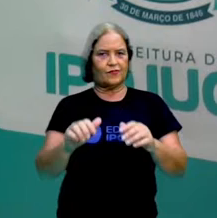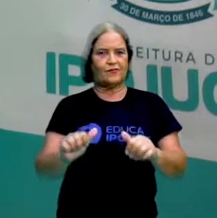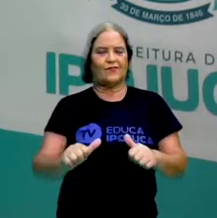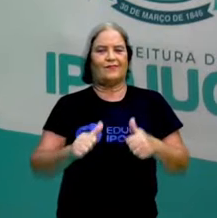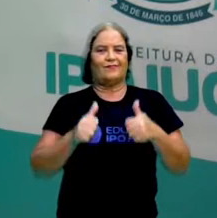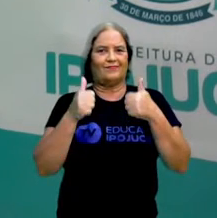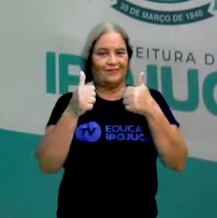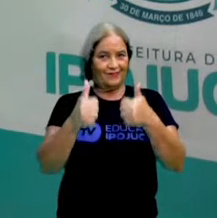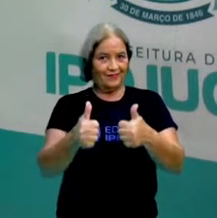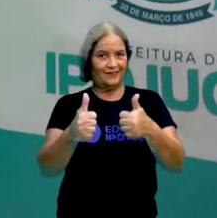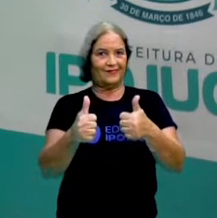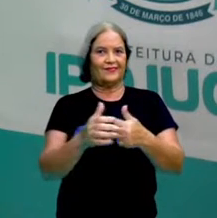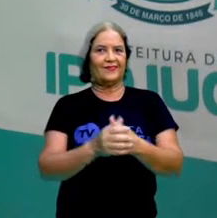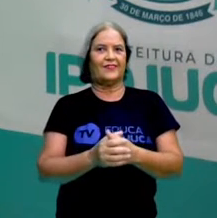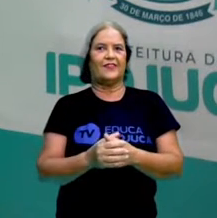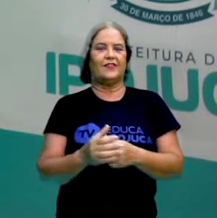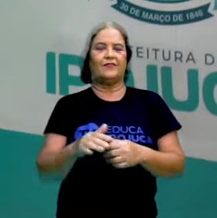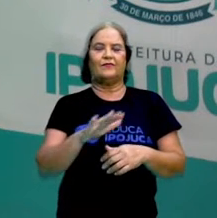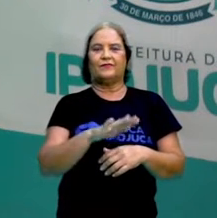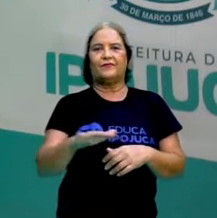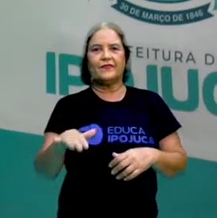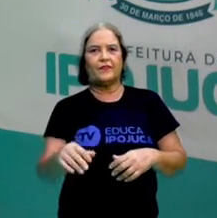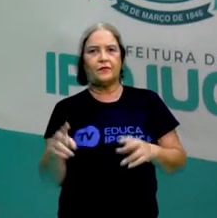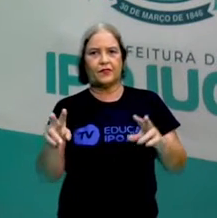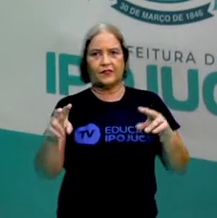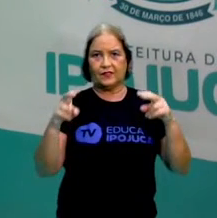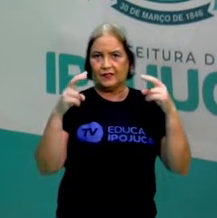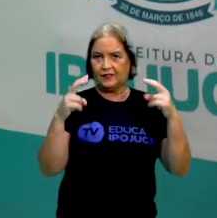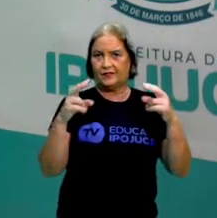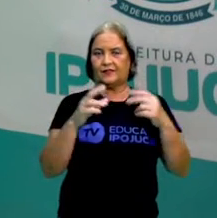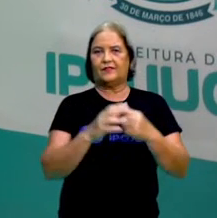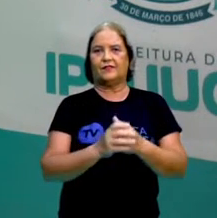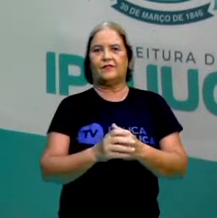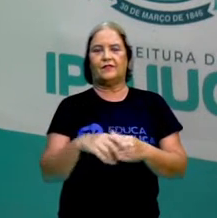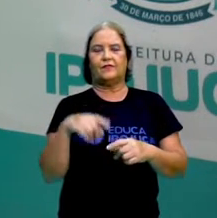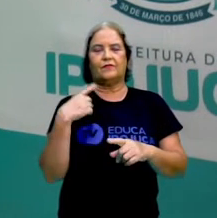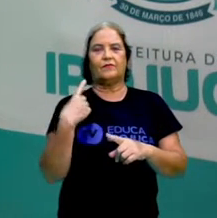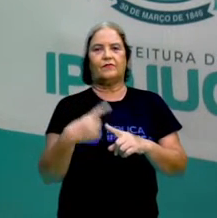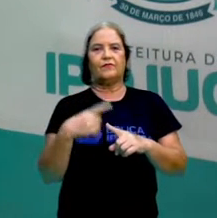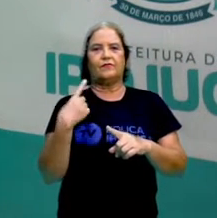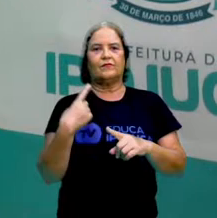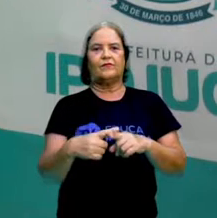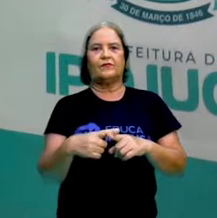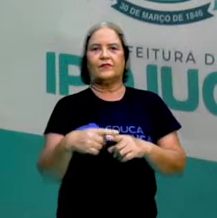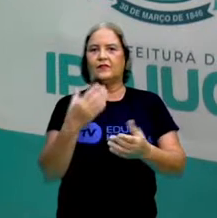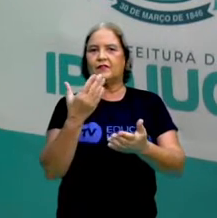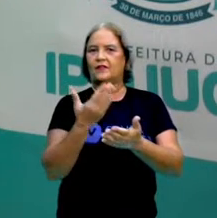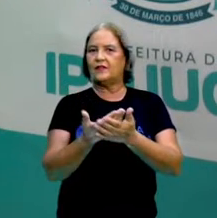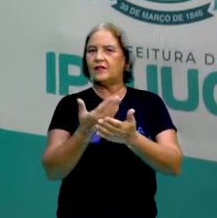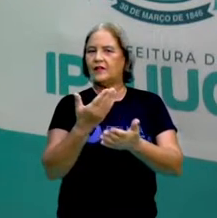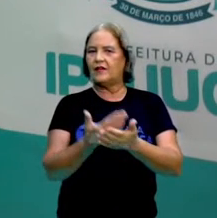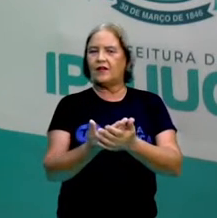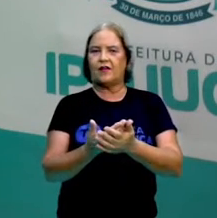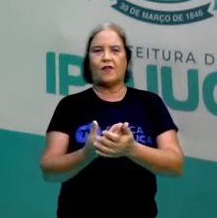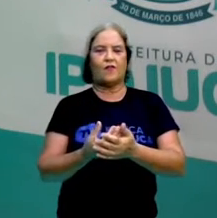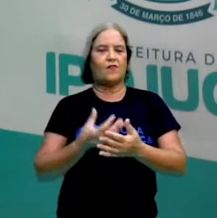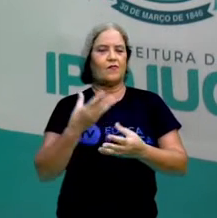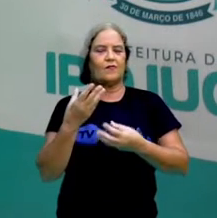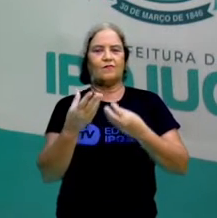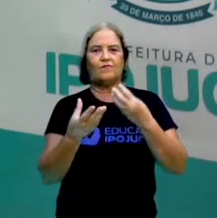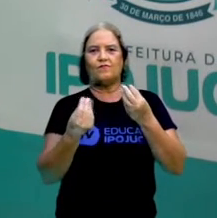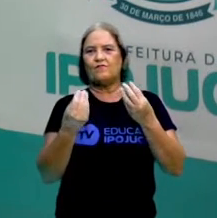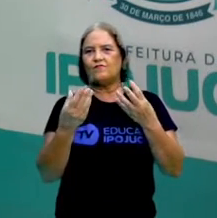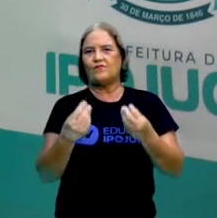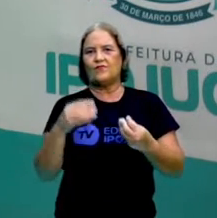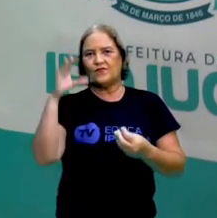super legal criança então presta bastante atenção porque a nossa aula está cheia de muito